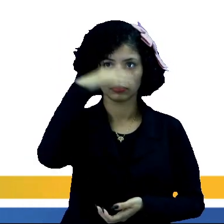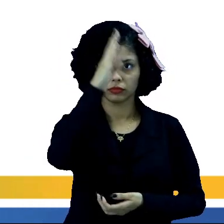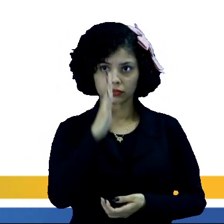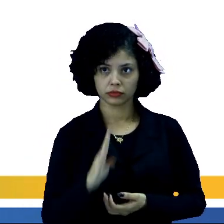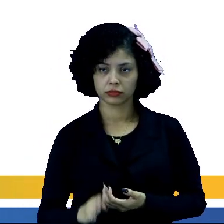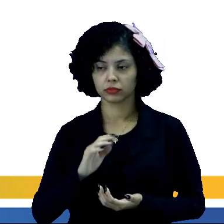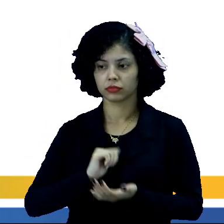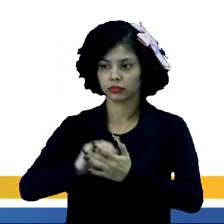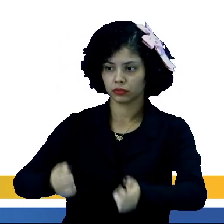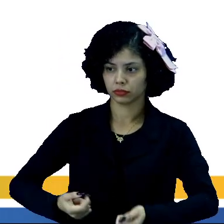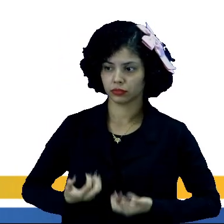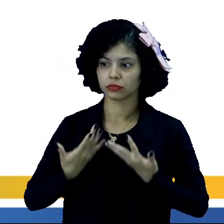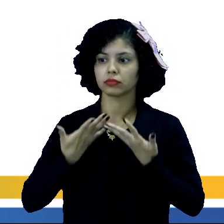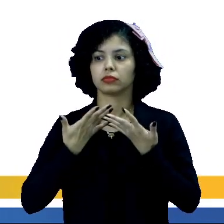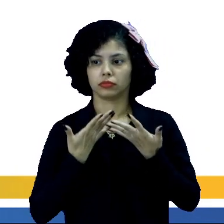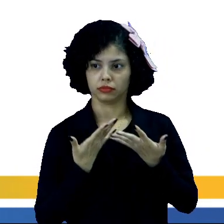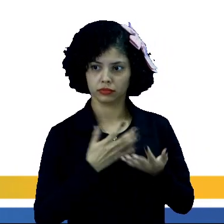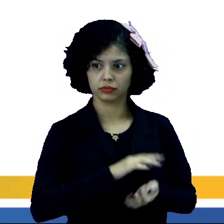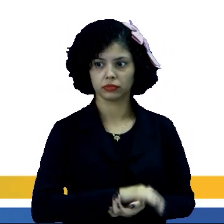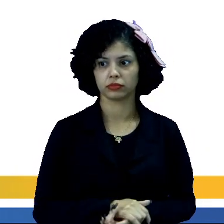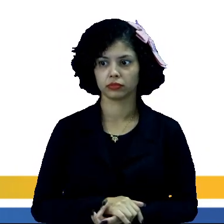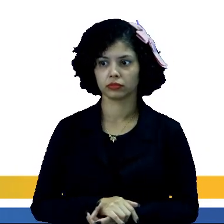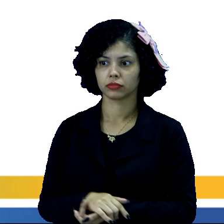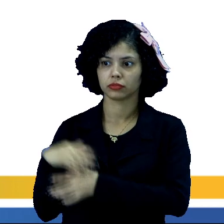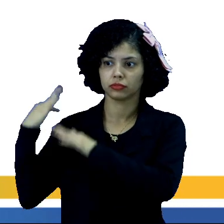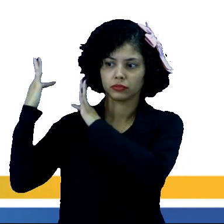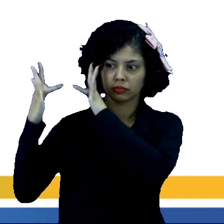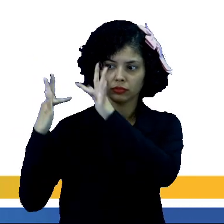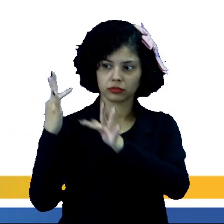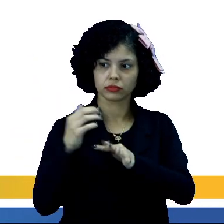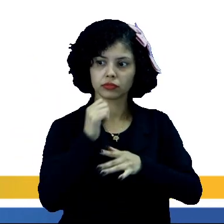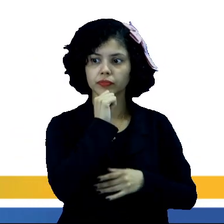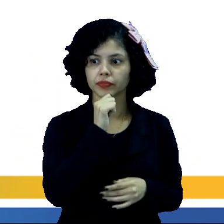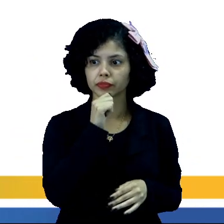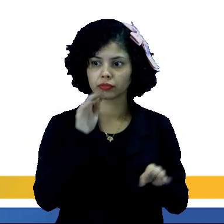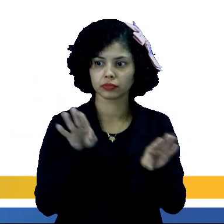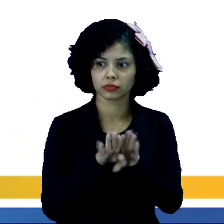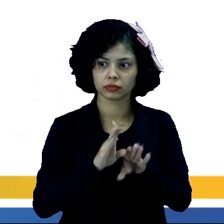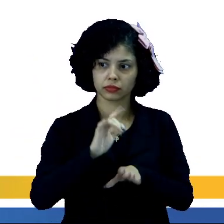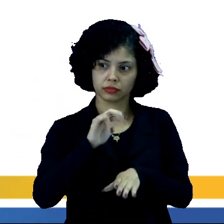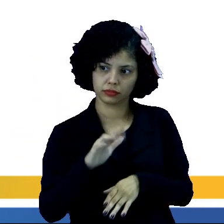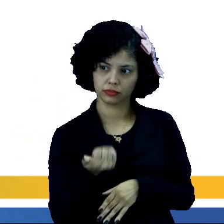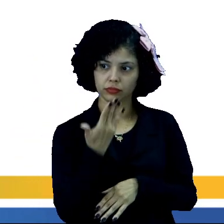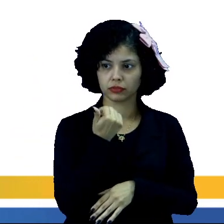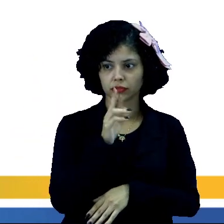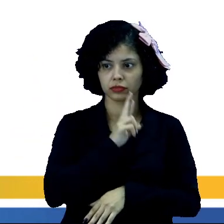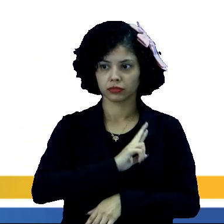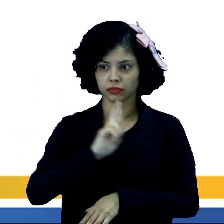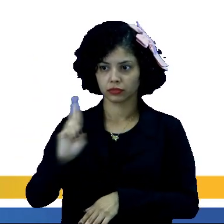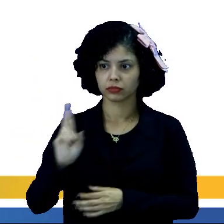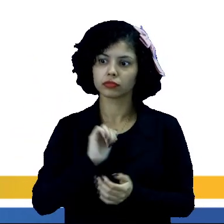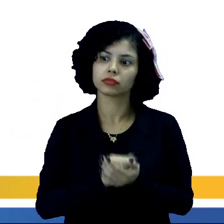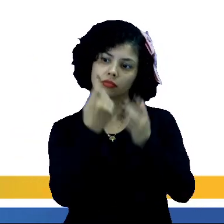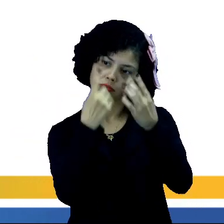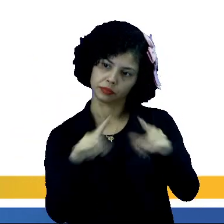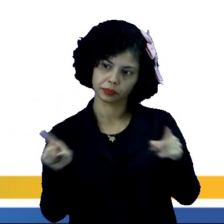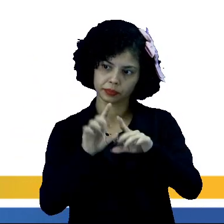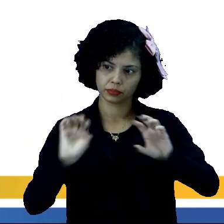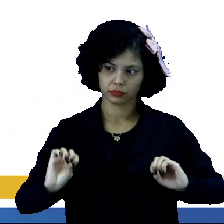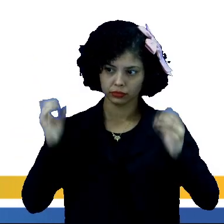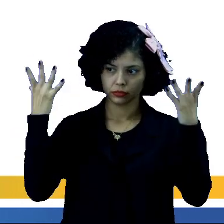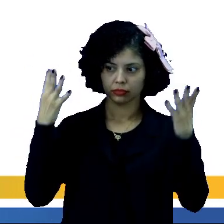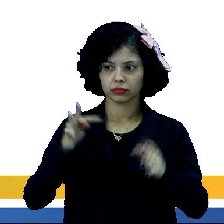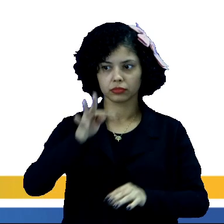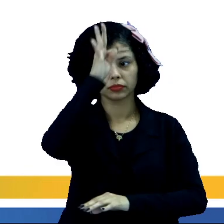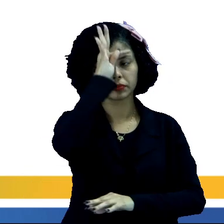existente entre as regiões brasileiras nas manifestações folclóricas, na culinária, na religiosidade,